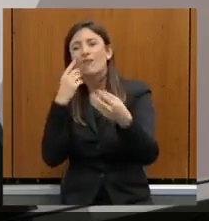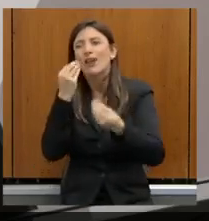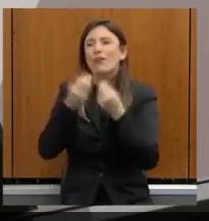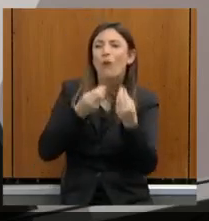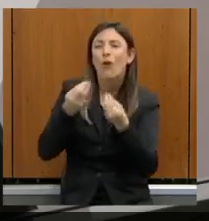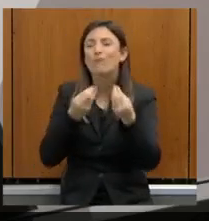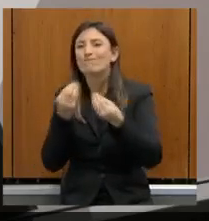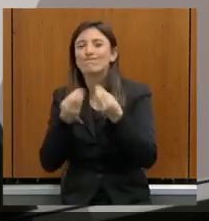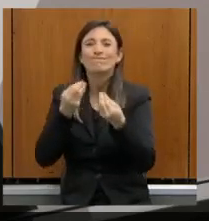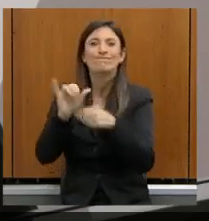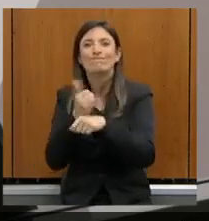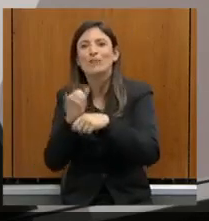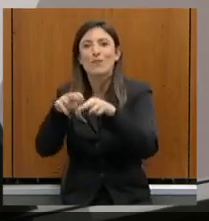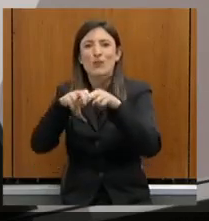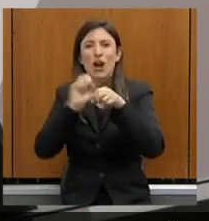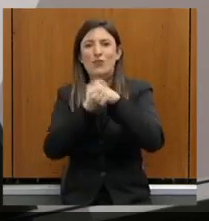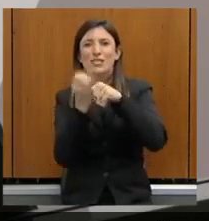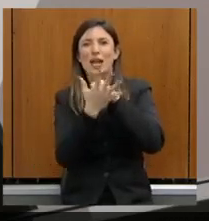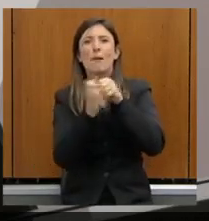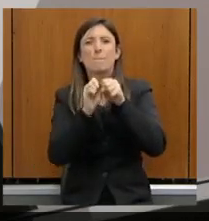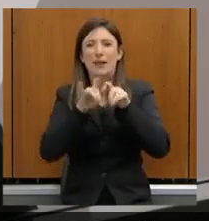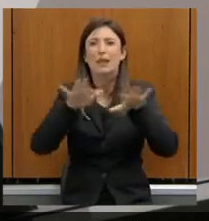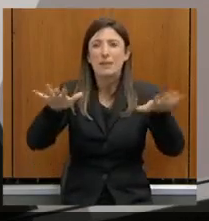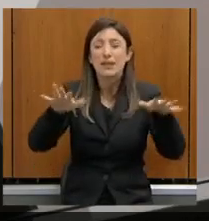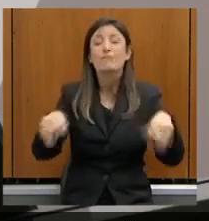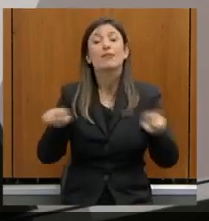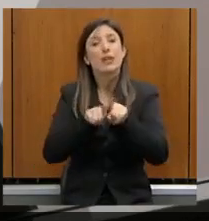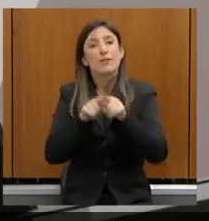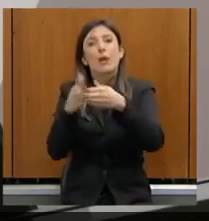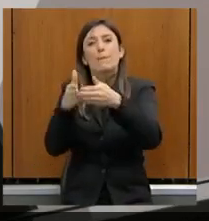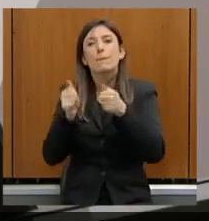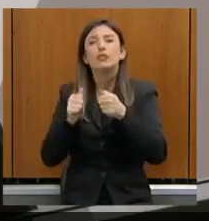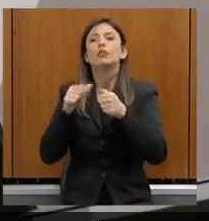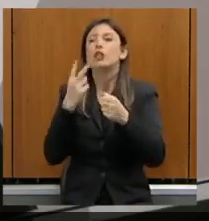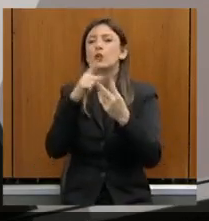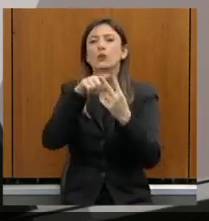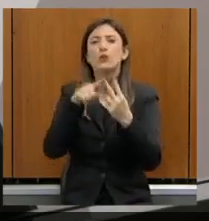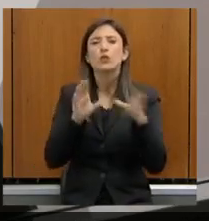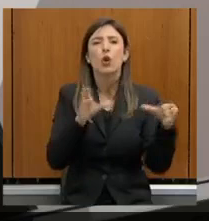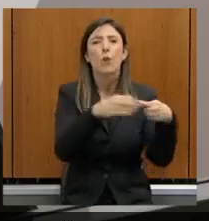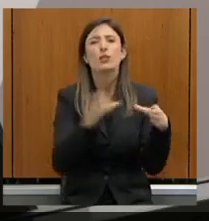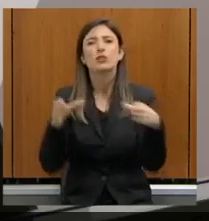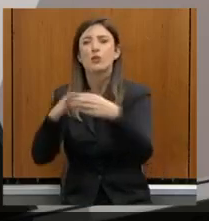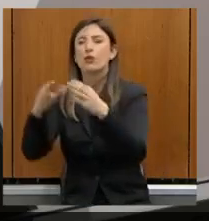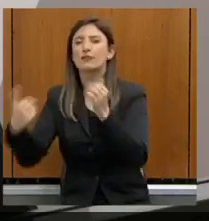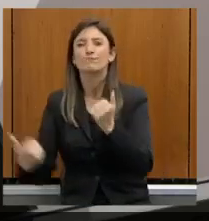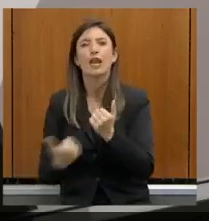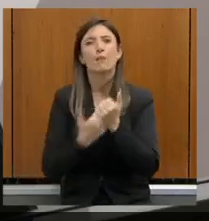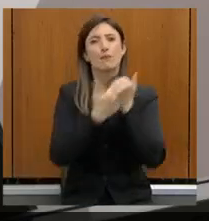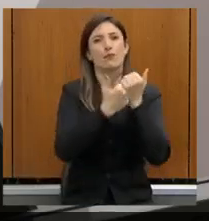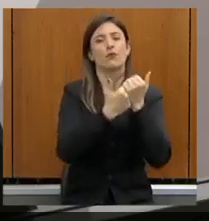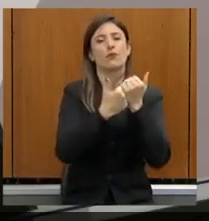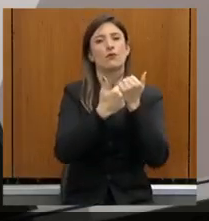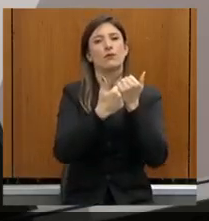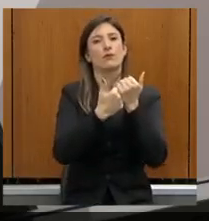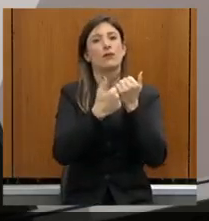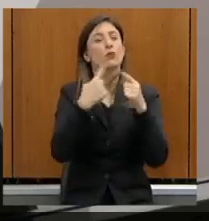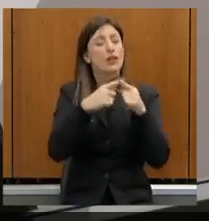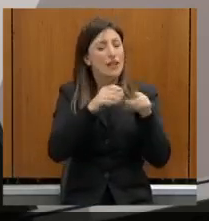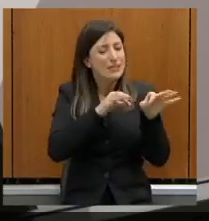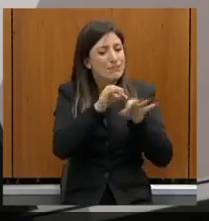sobretudo, pedir apoio às duas comissões para que a gente avance nos projetos de